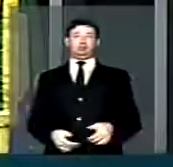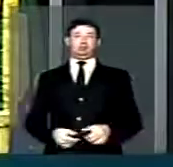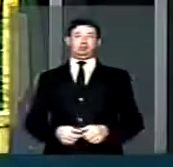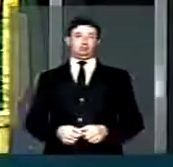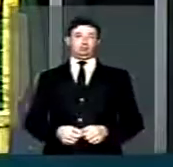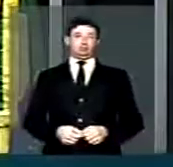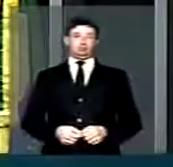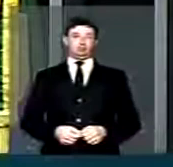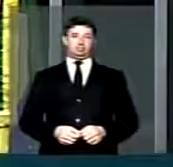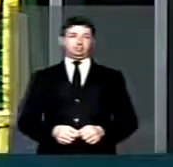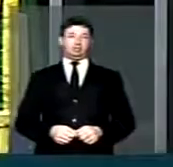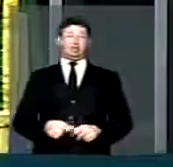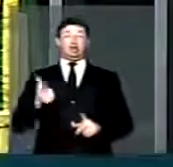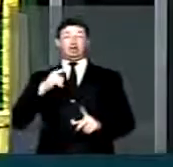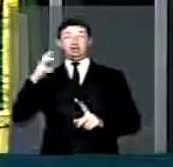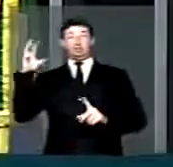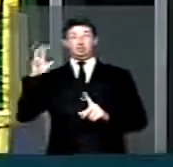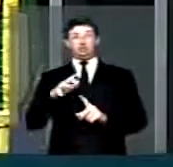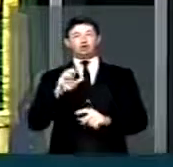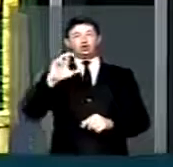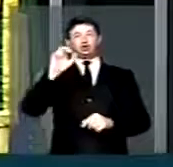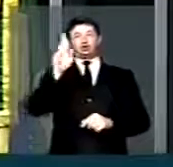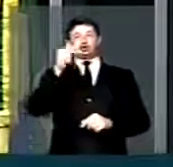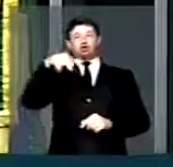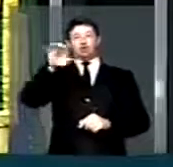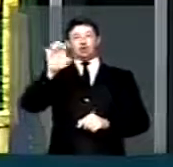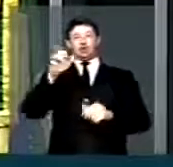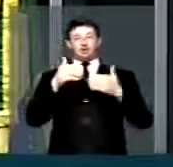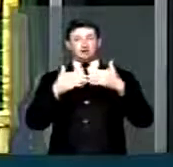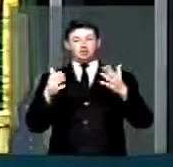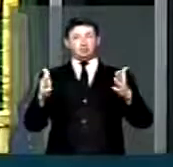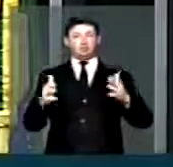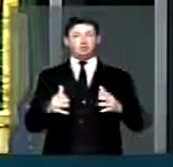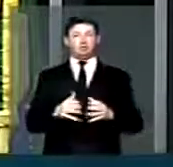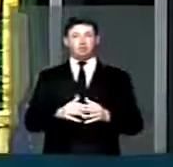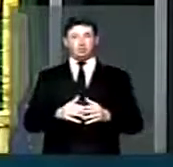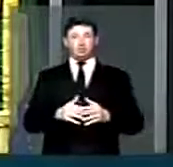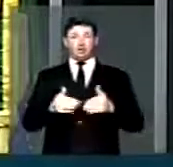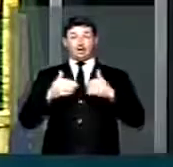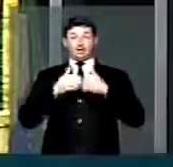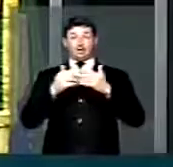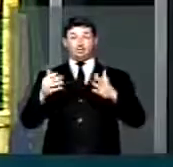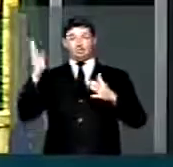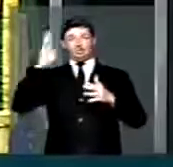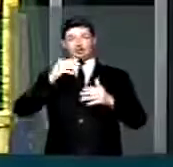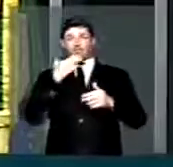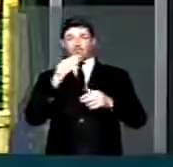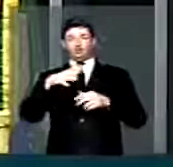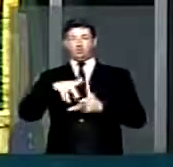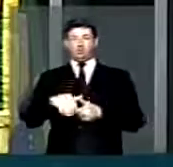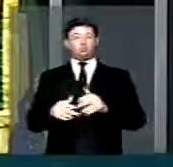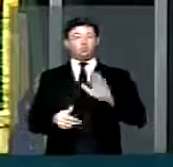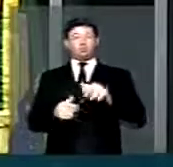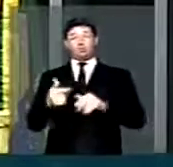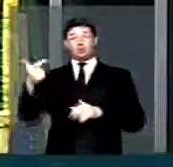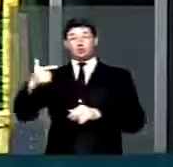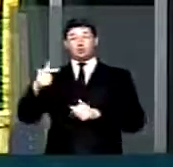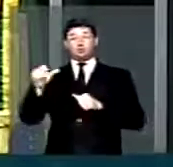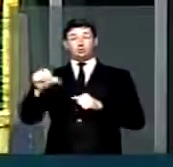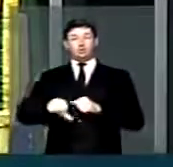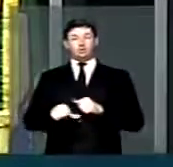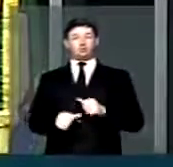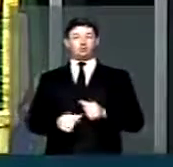ele fazer o choque, que ele chamou de abertura dos portos, abertura do Brasil para o mundo. E o segundo pior